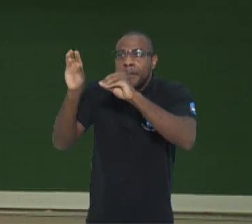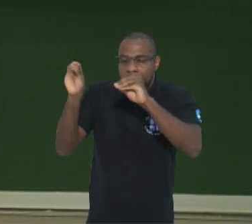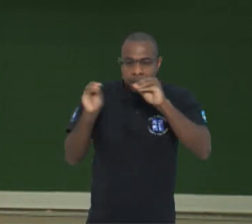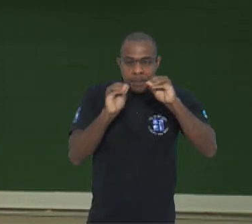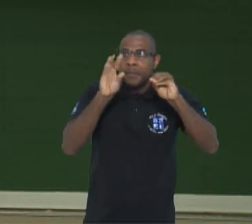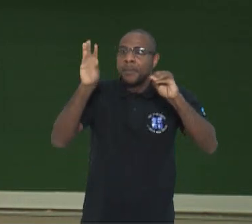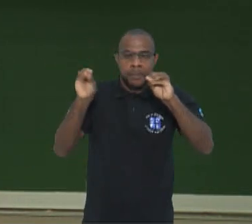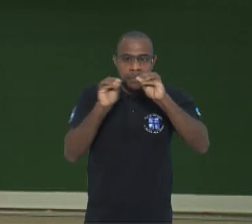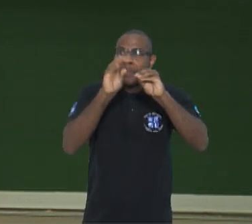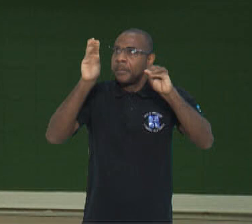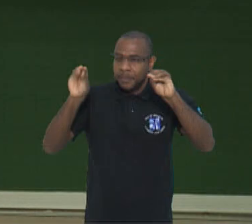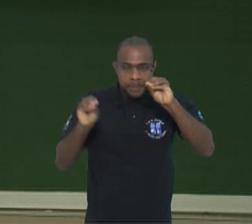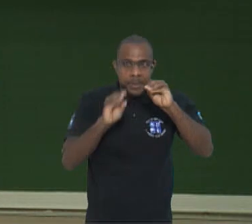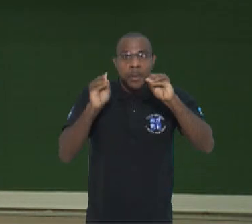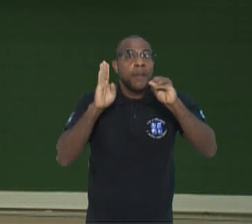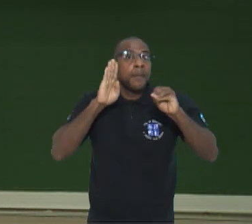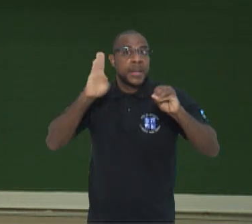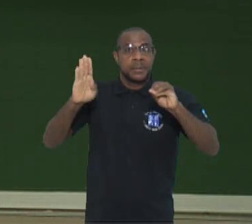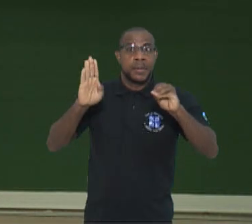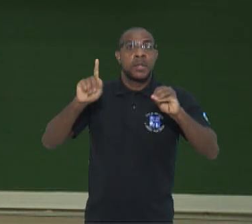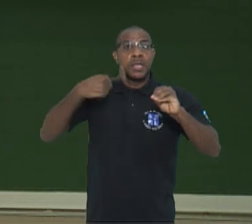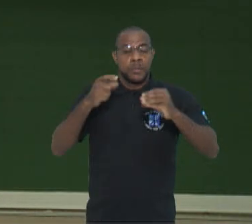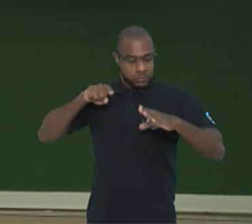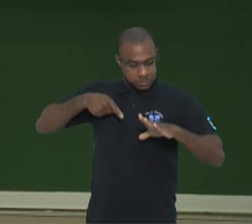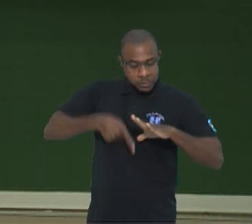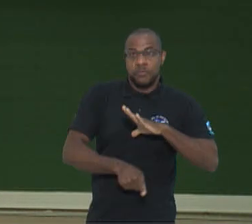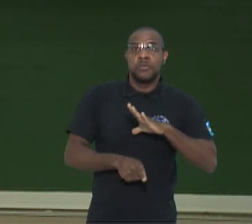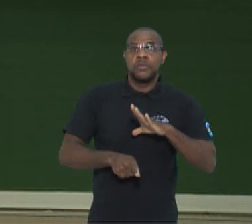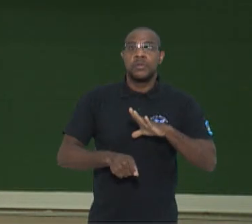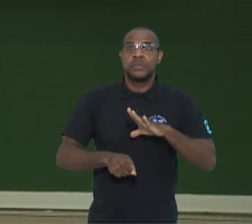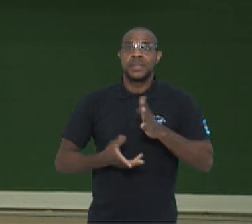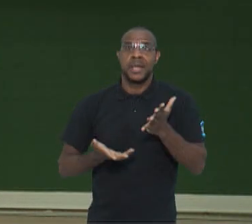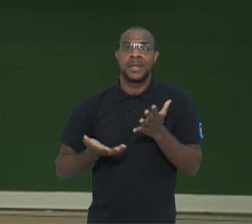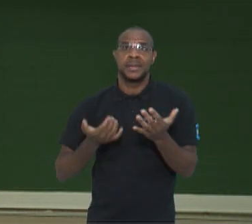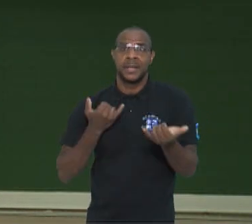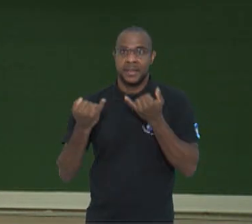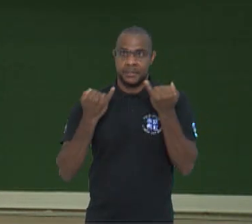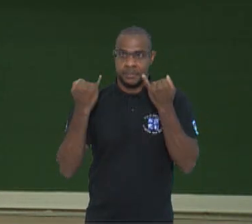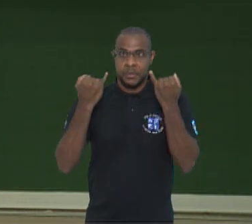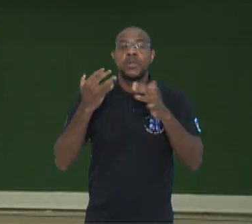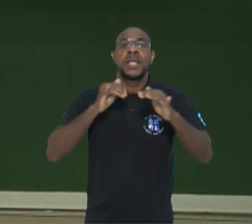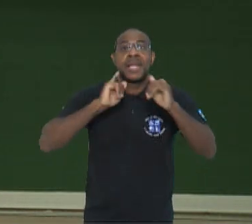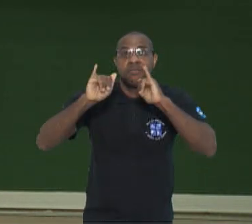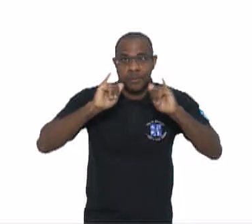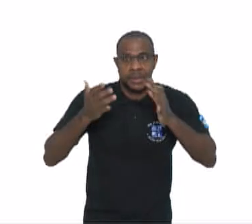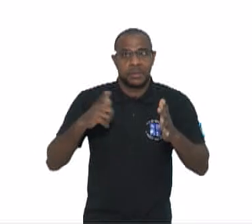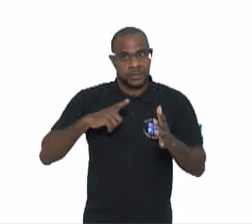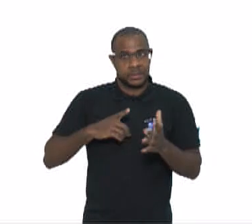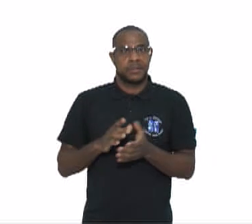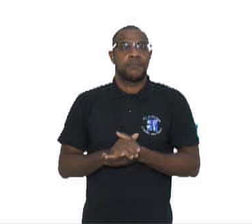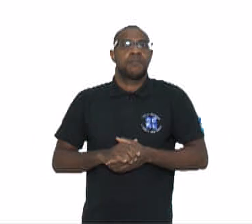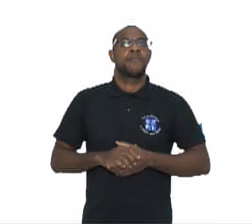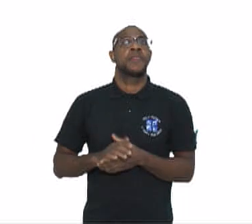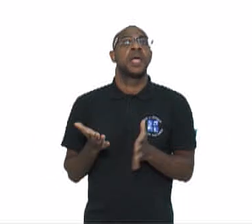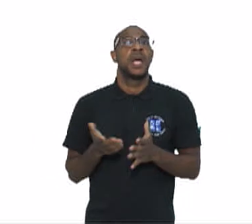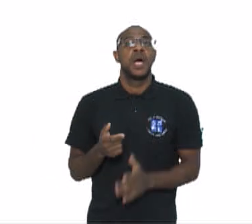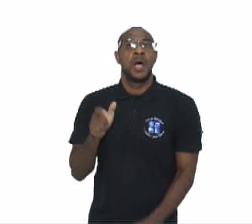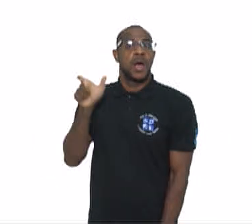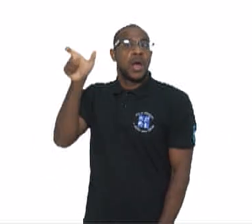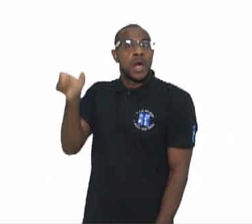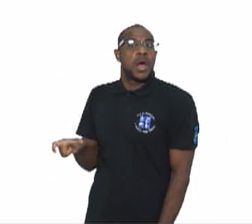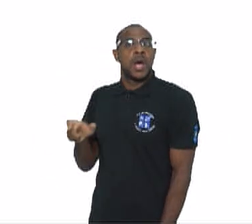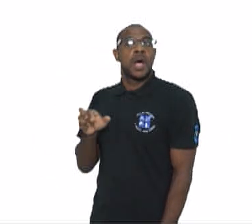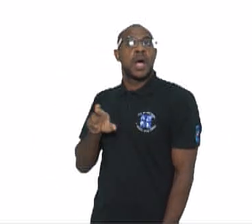conseguir fazer, então, né, aprofundar o assunto, enfim, fazer a minha reportagem. O repórter é a pessoa que